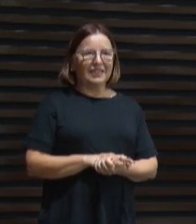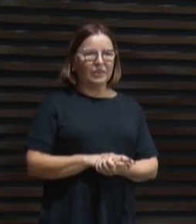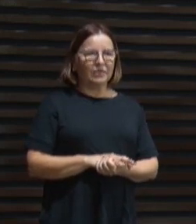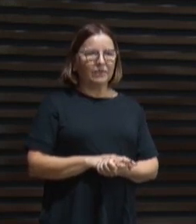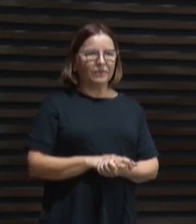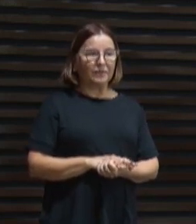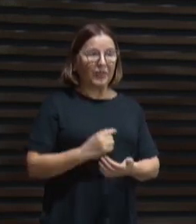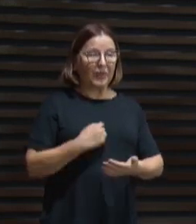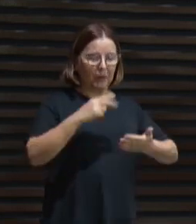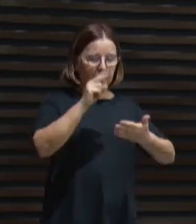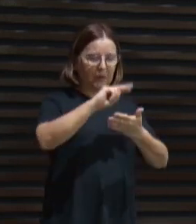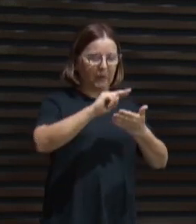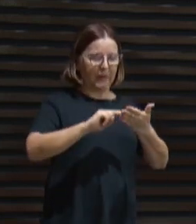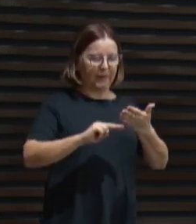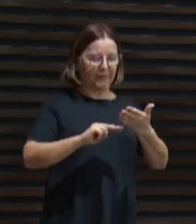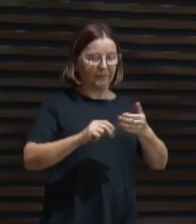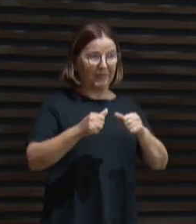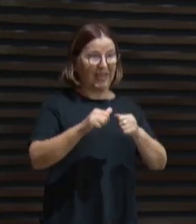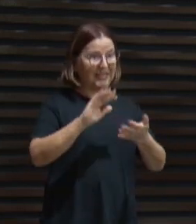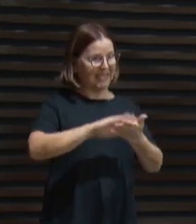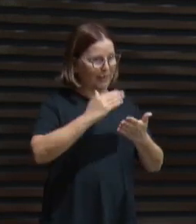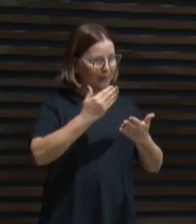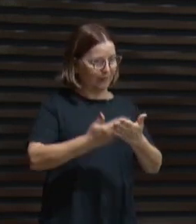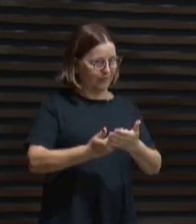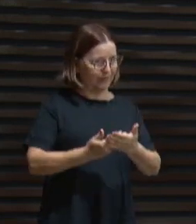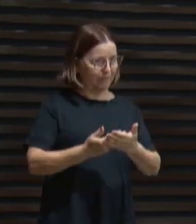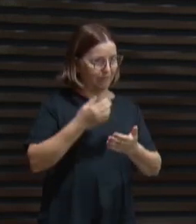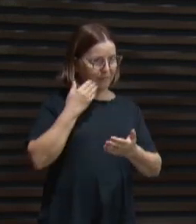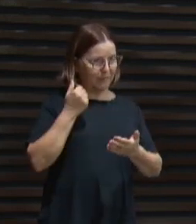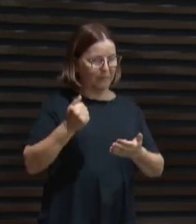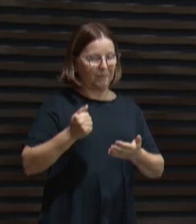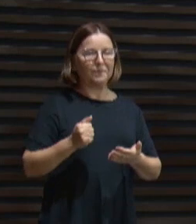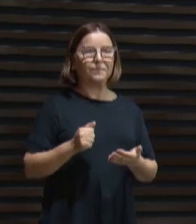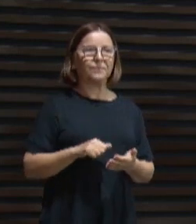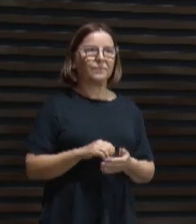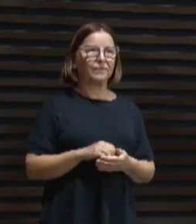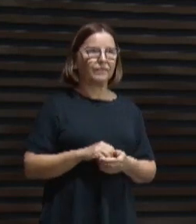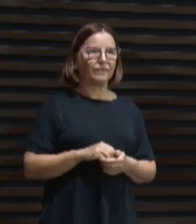Eu vou ler aqui nessa versão a mensagem.